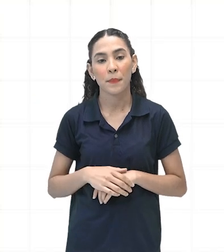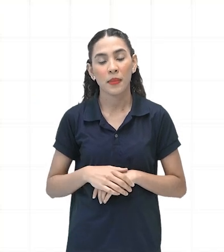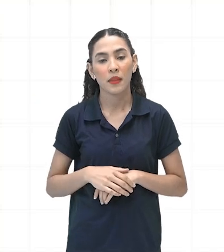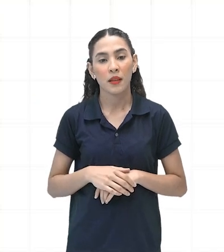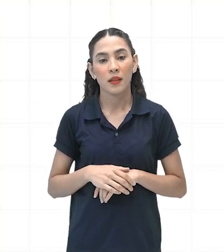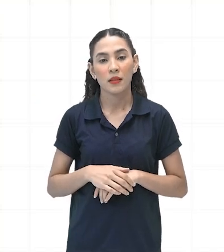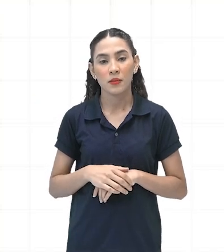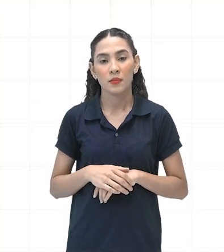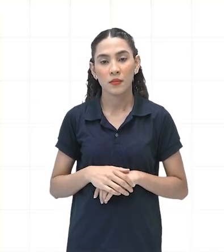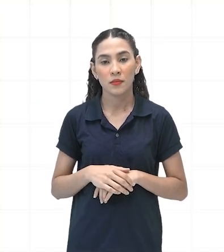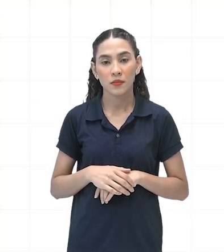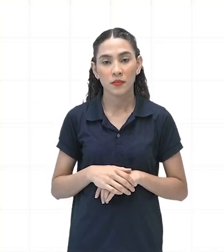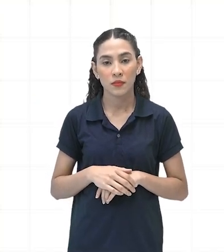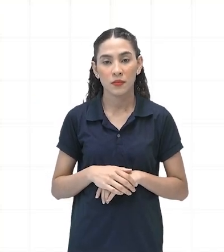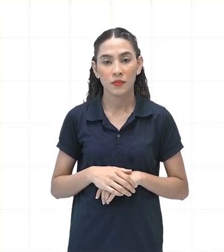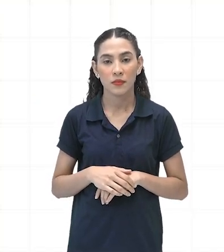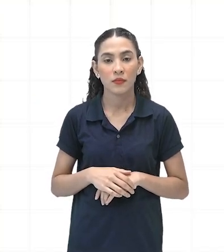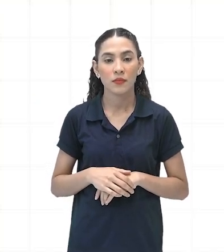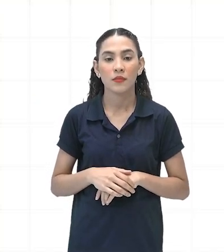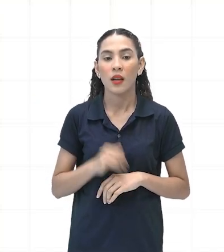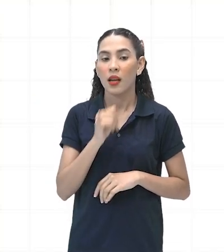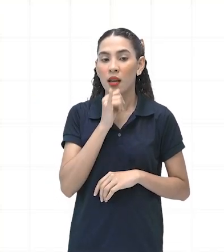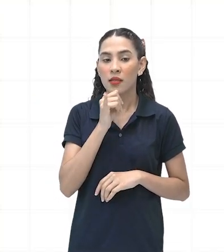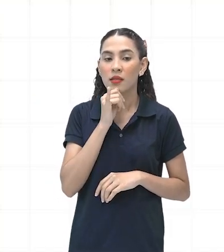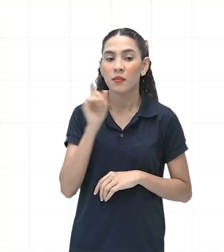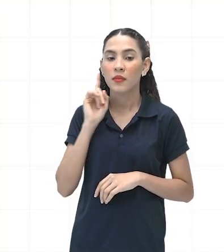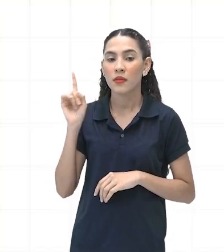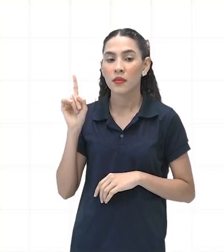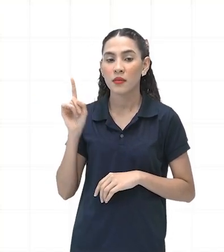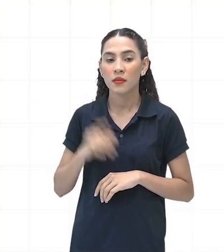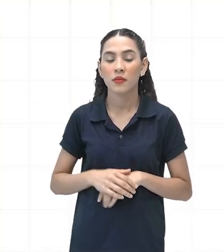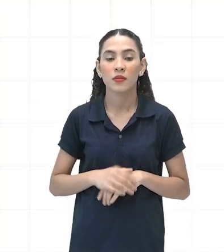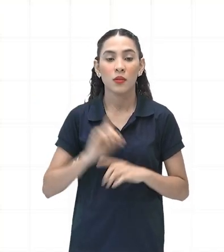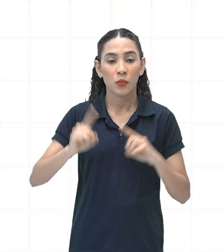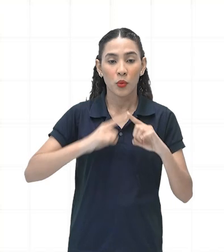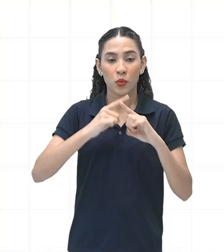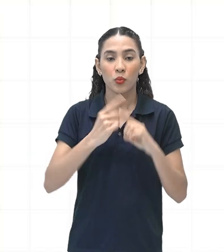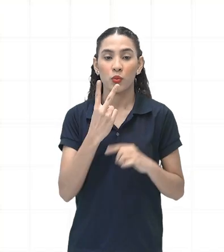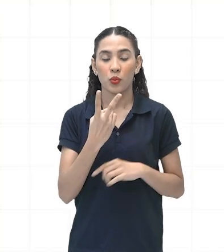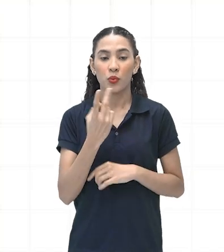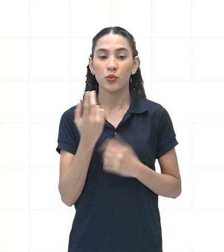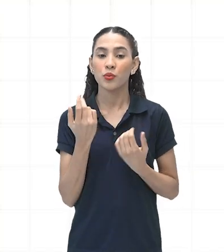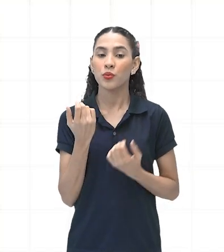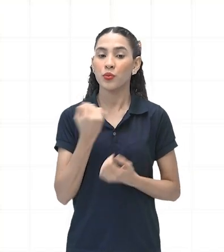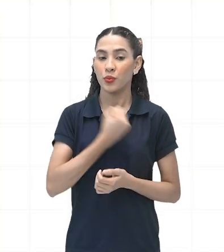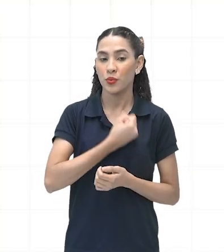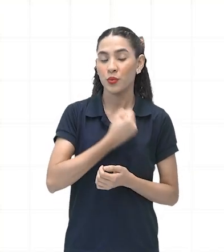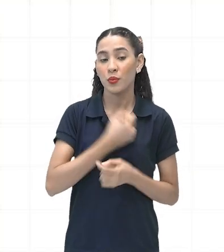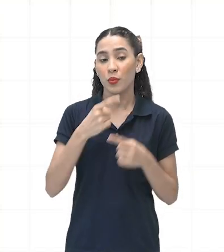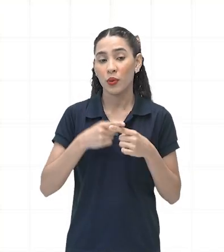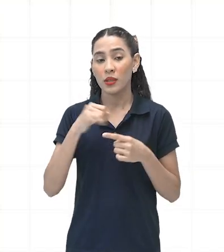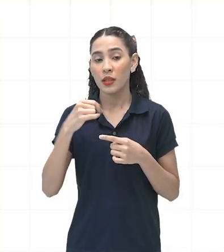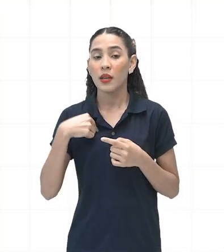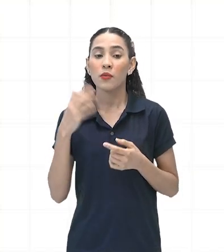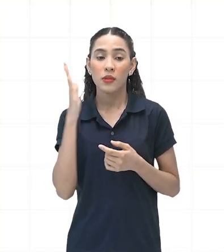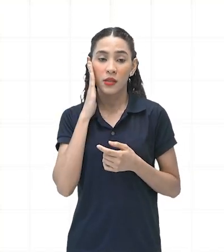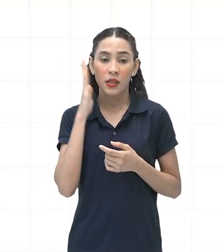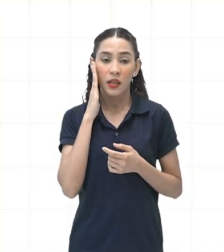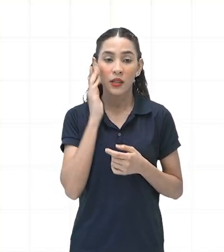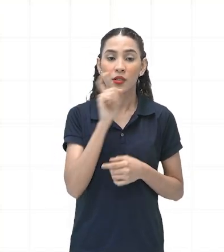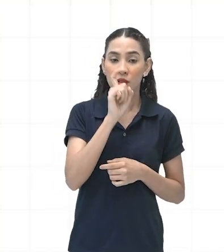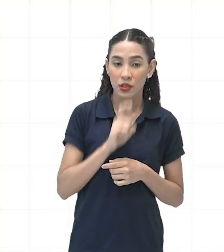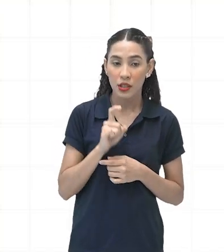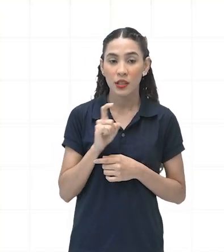Nós escrevemos essa expressão como sendo o produto de 2 números. Porque se eu sei o valor de X e o valor de